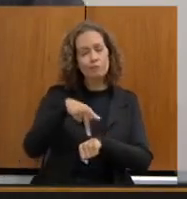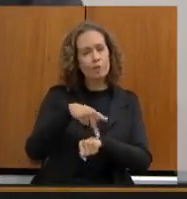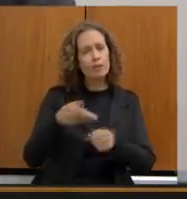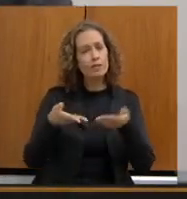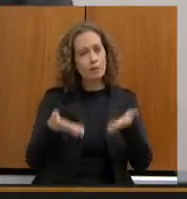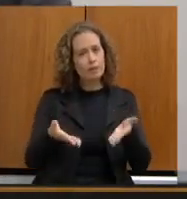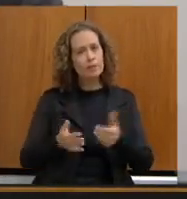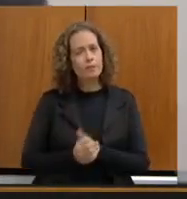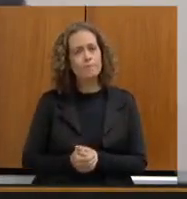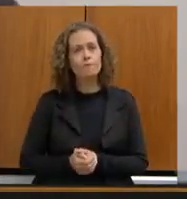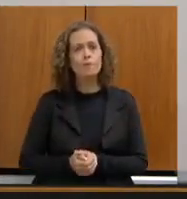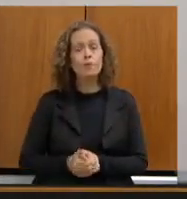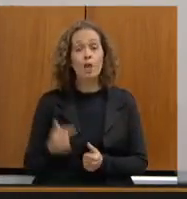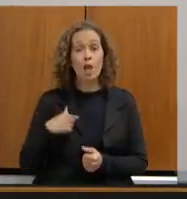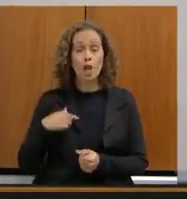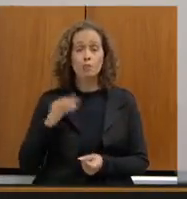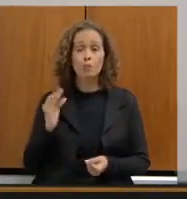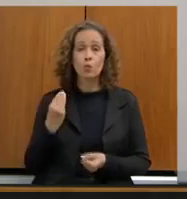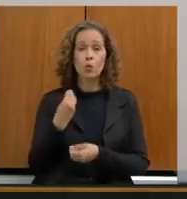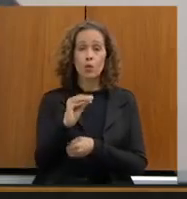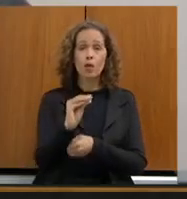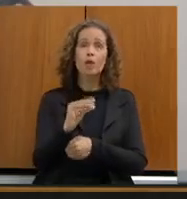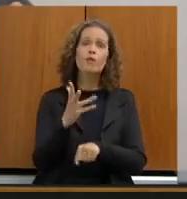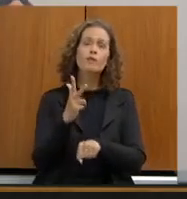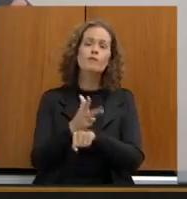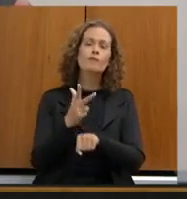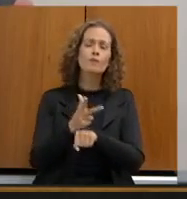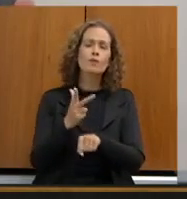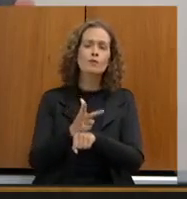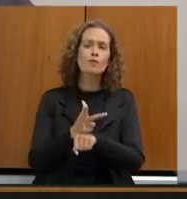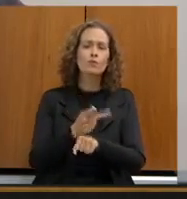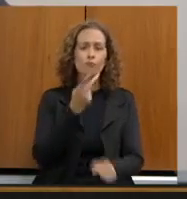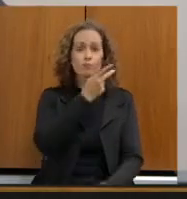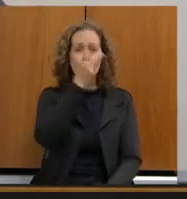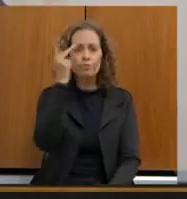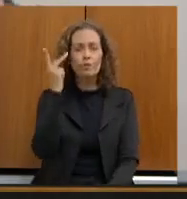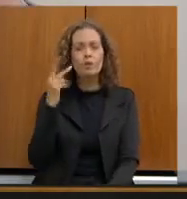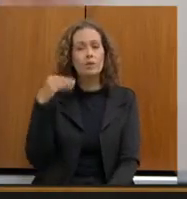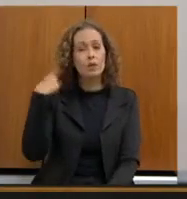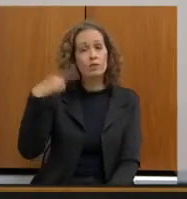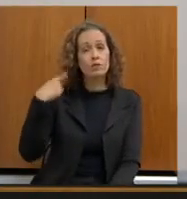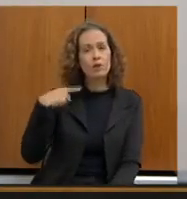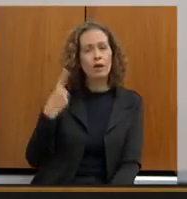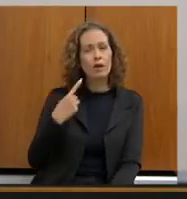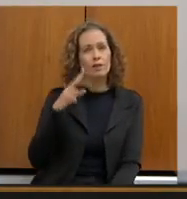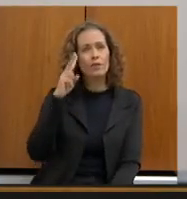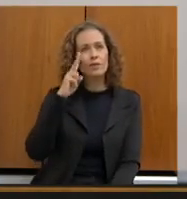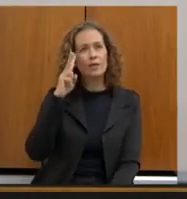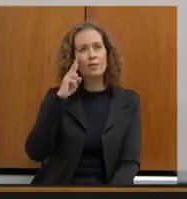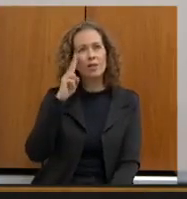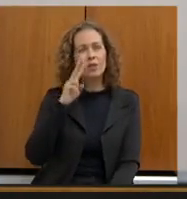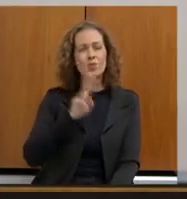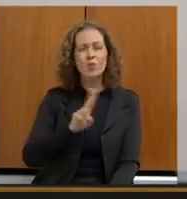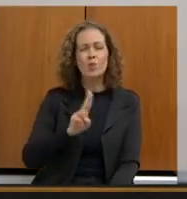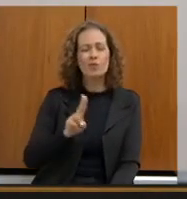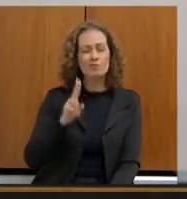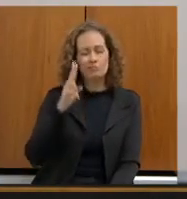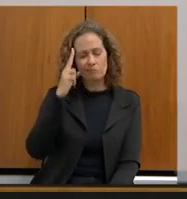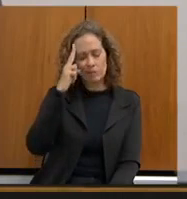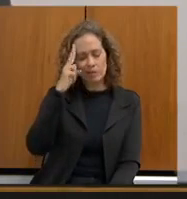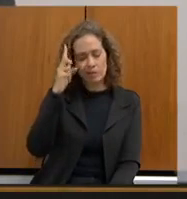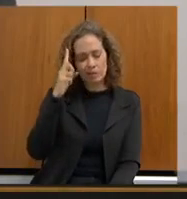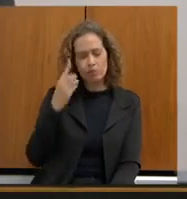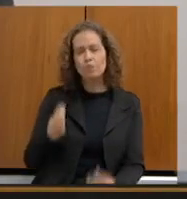que eu postei o vídeo lá do advogado e eu tô tentando lembrar o nome dele aqui pela